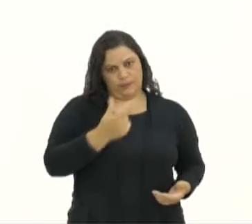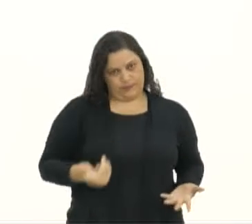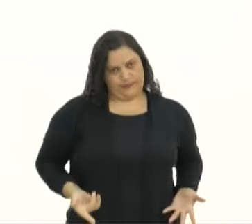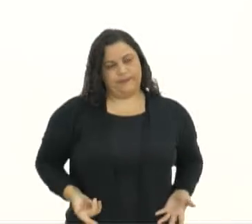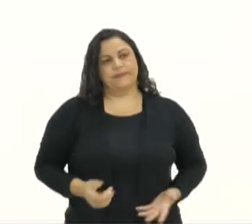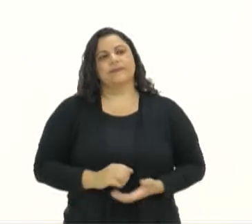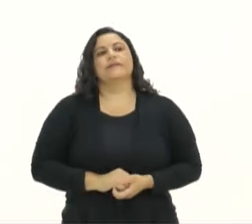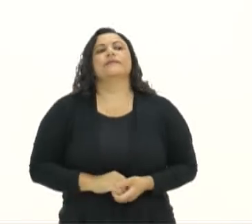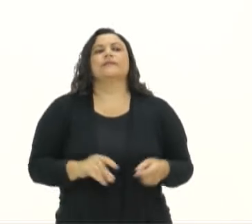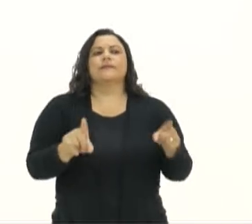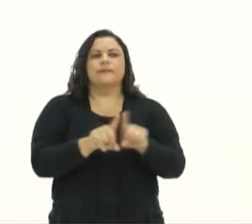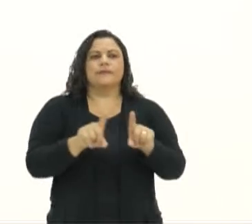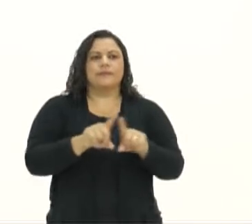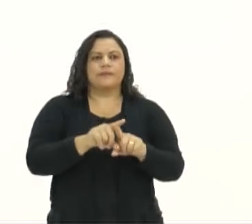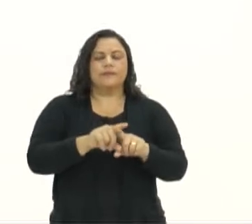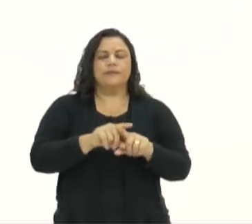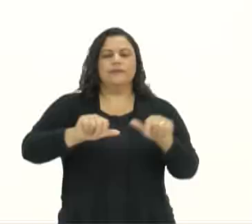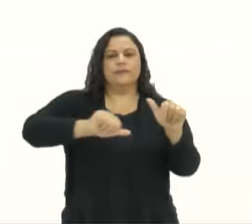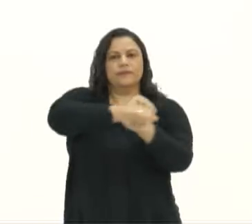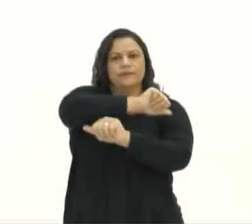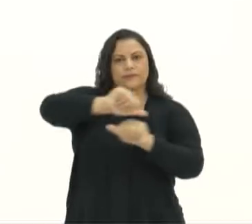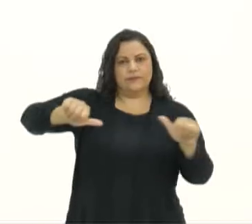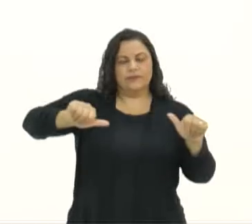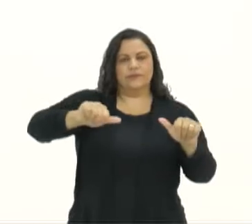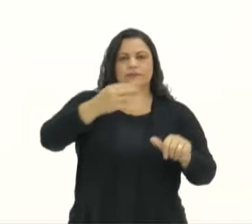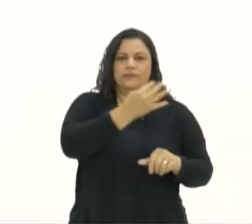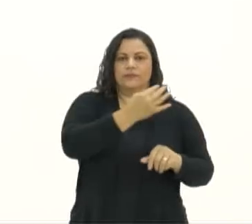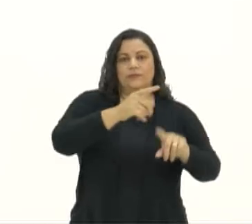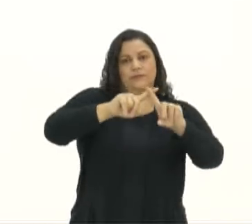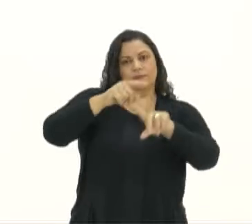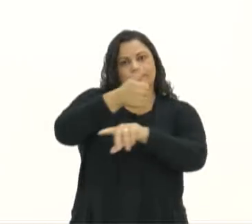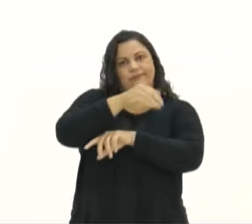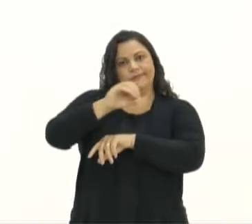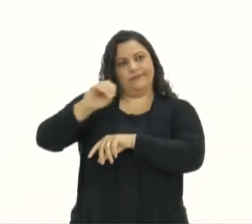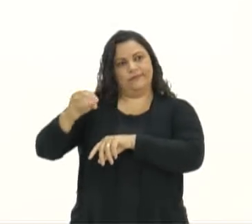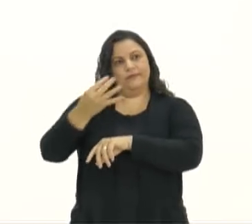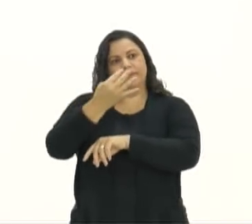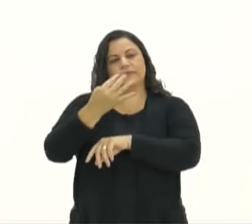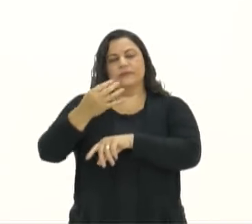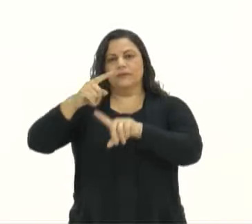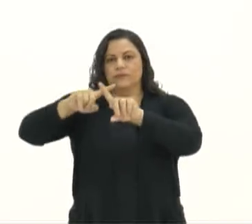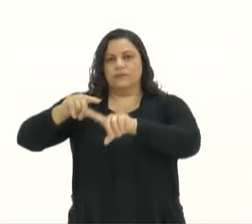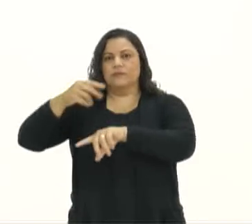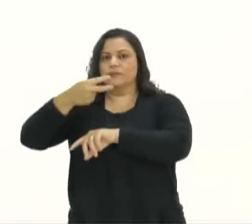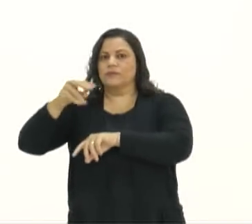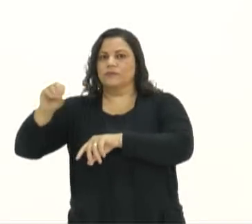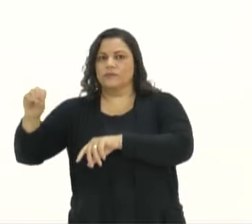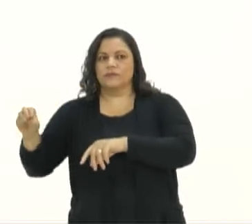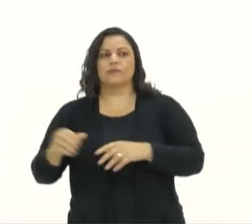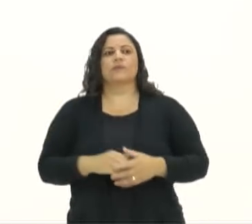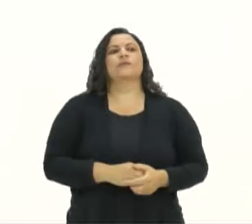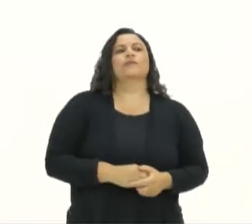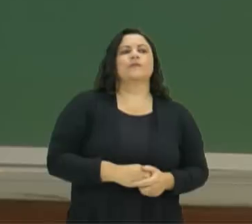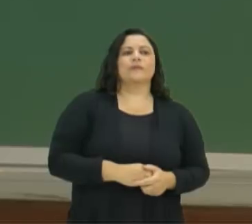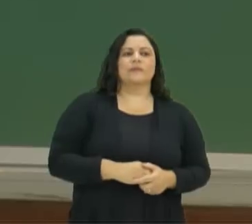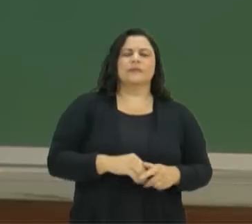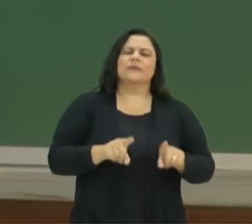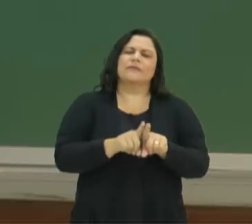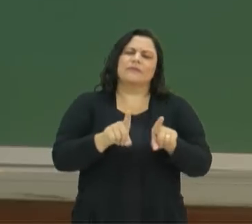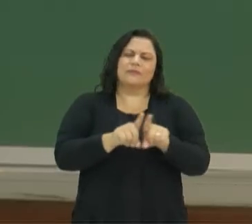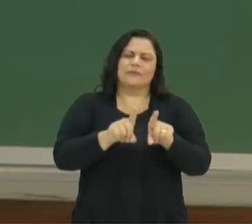E ainda o revezamento 4 por 100, 4 por 200 e a maratona aquática.